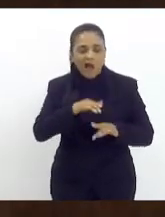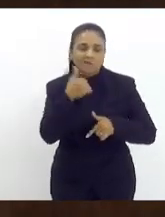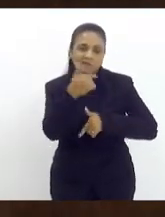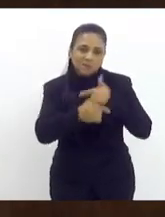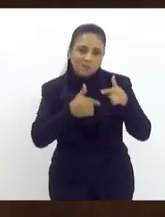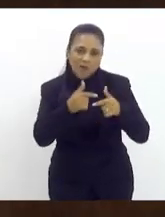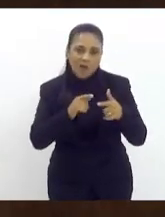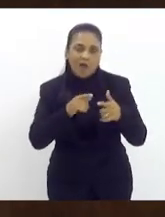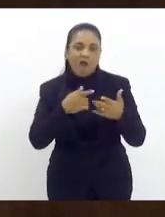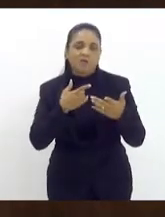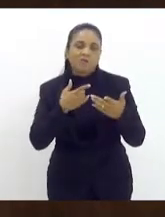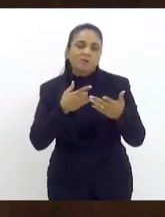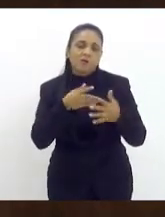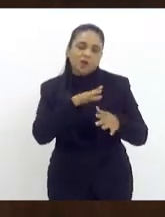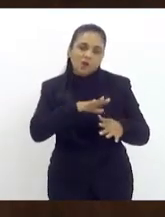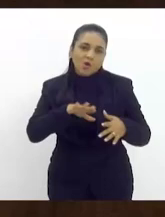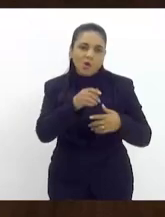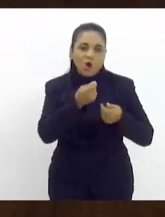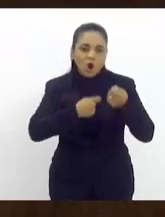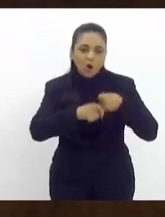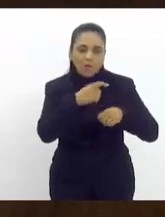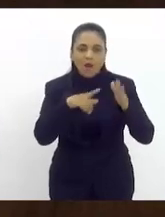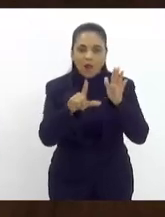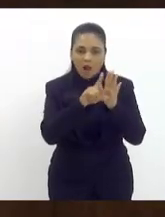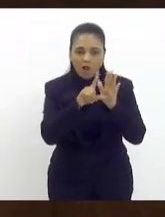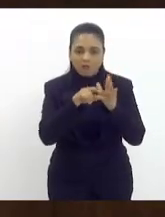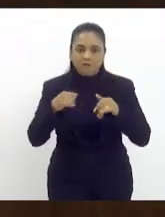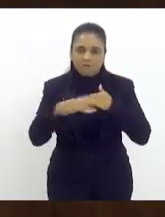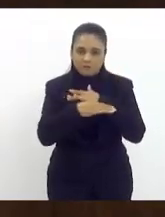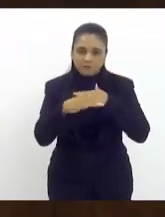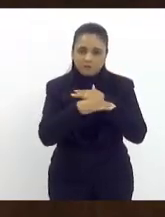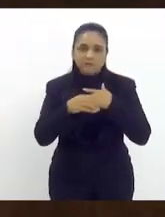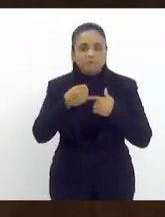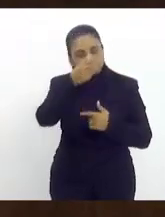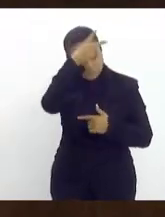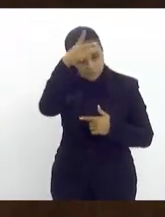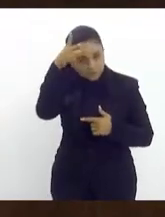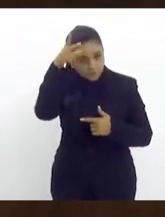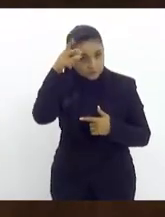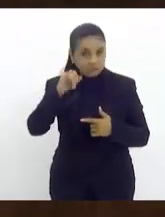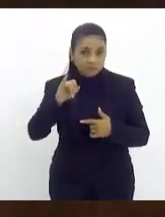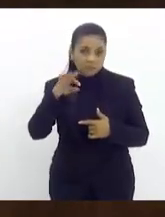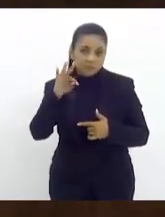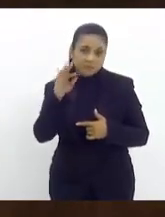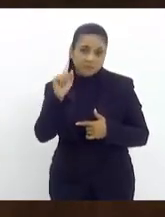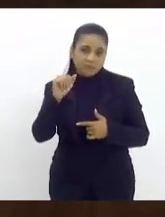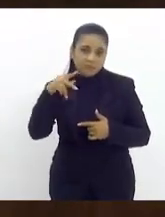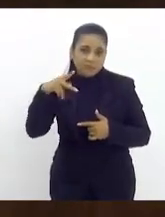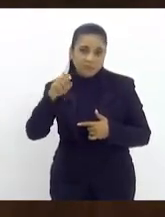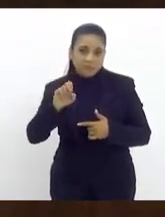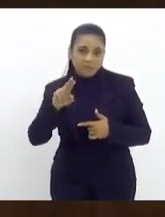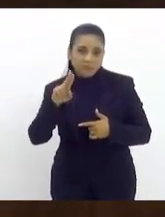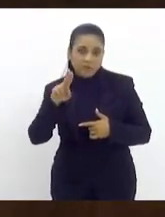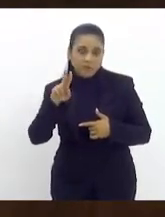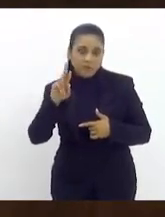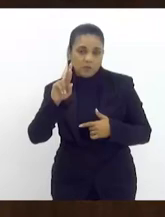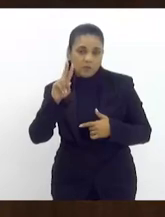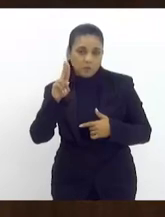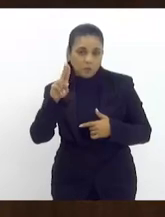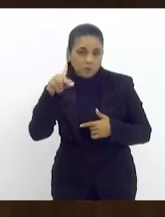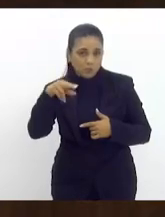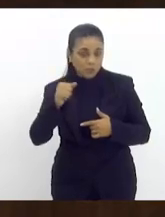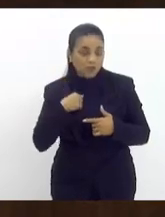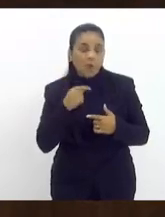E por isso eu peço sensibilidade ao prefeito de Itaperuna para que esclareça o que está acontecendo com as contas municipais e que